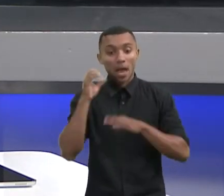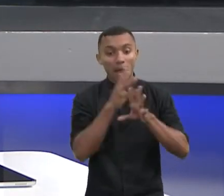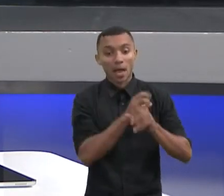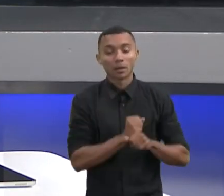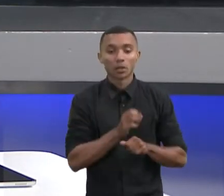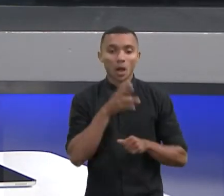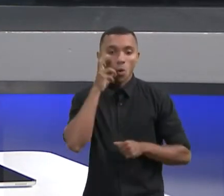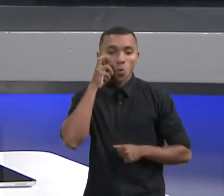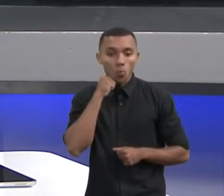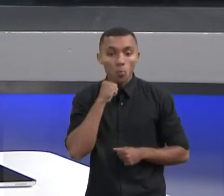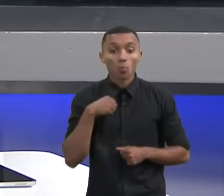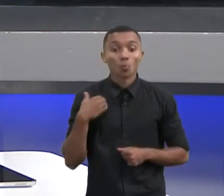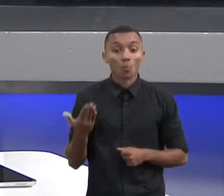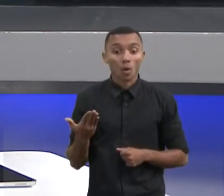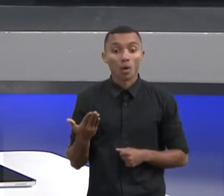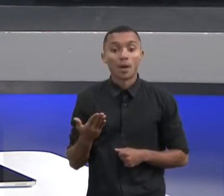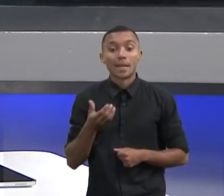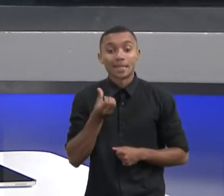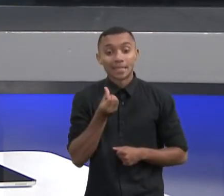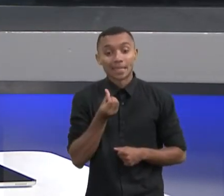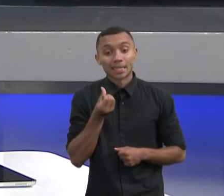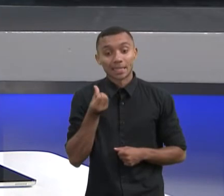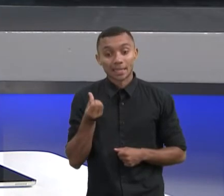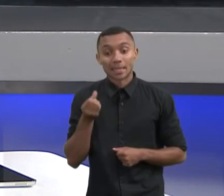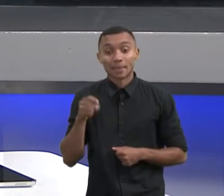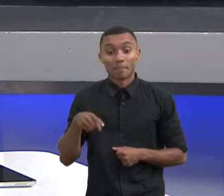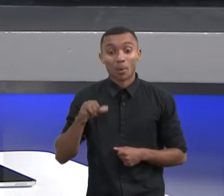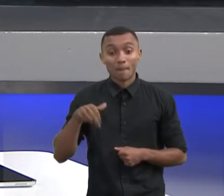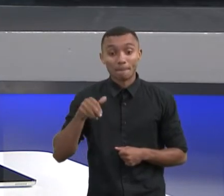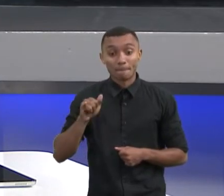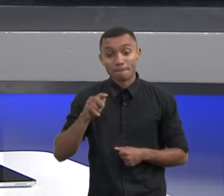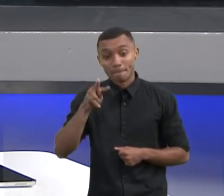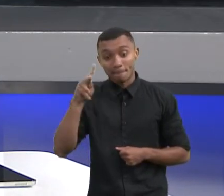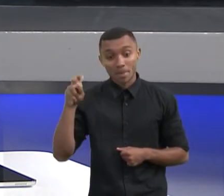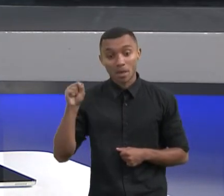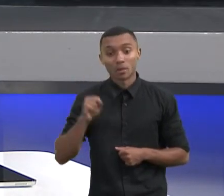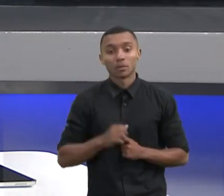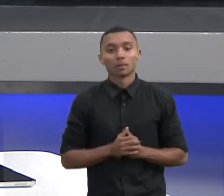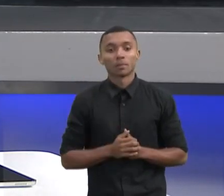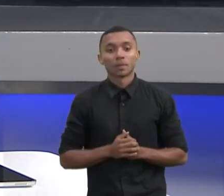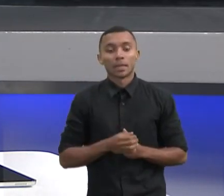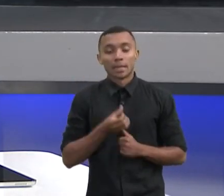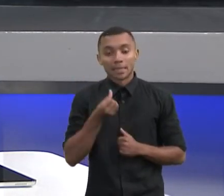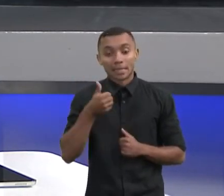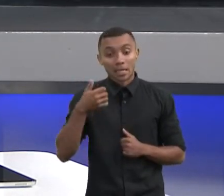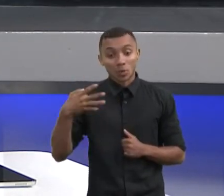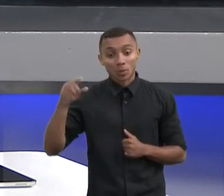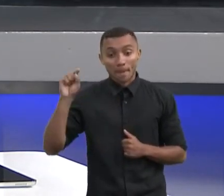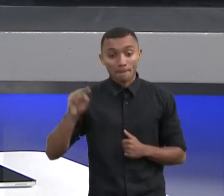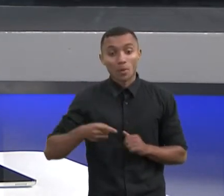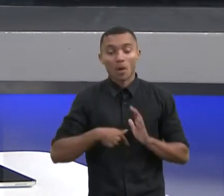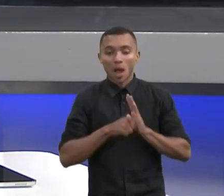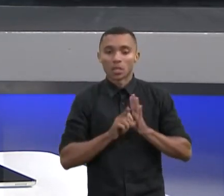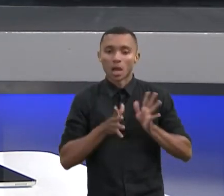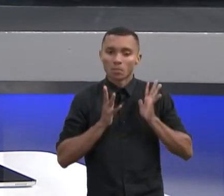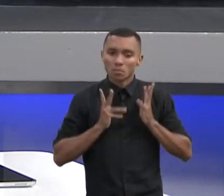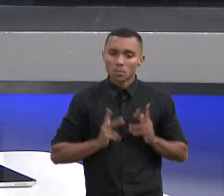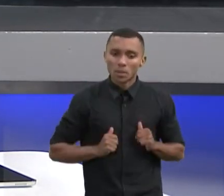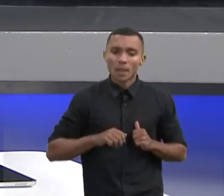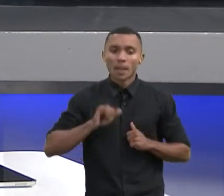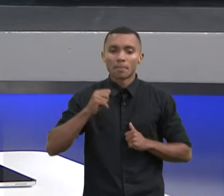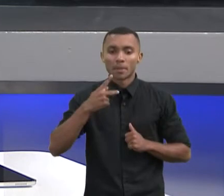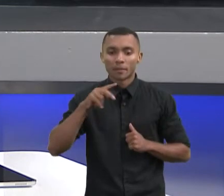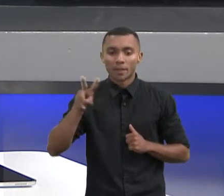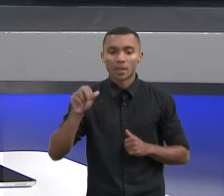uma arrecadação de quase 606 milhões. Outros cerca de 614 mil quitaram o IPVA em cota